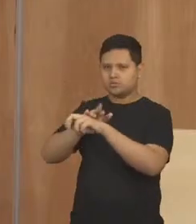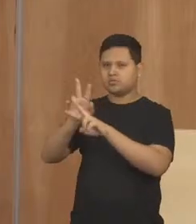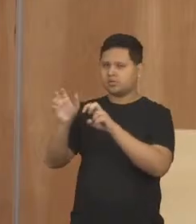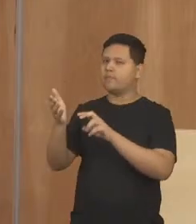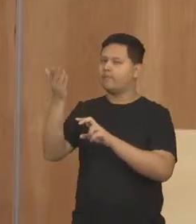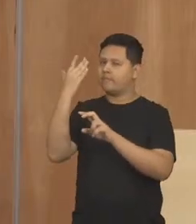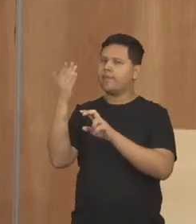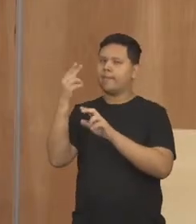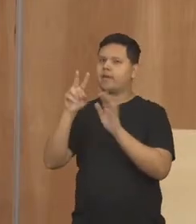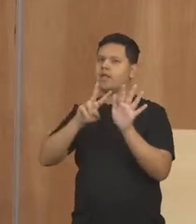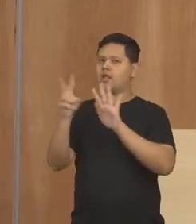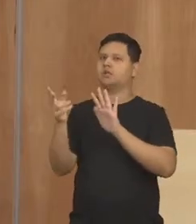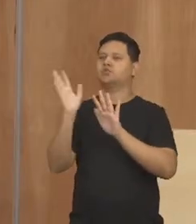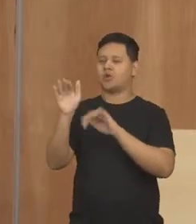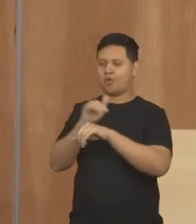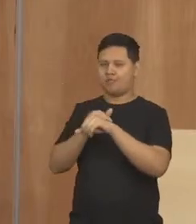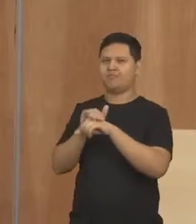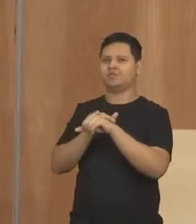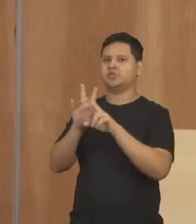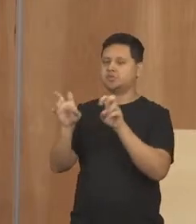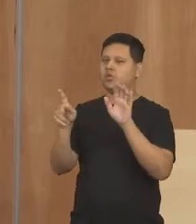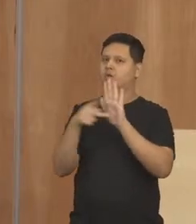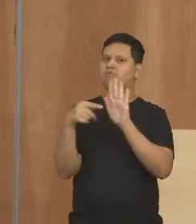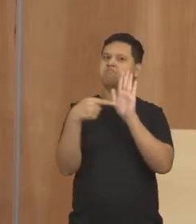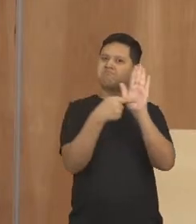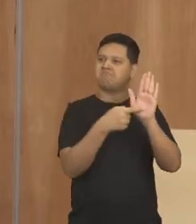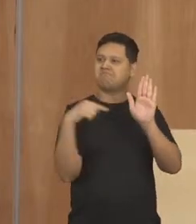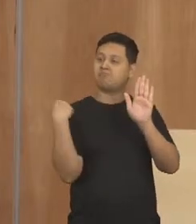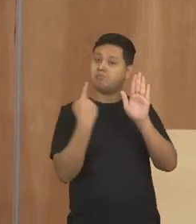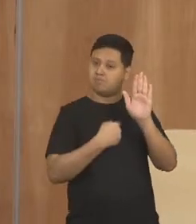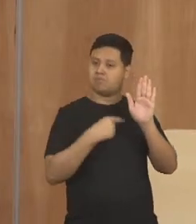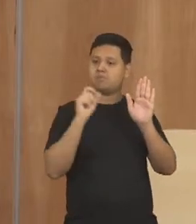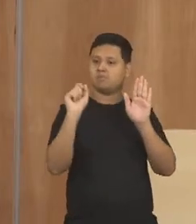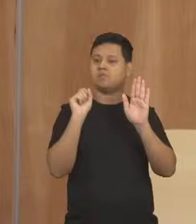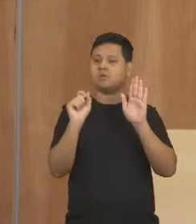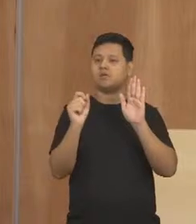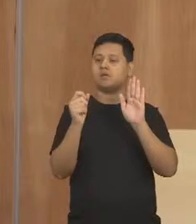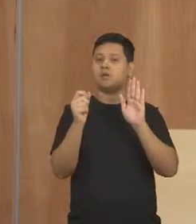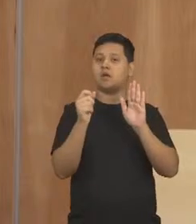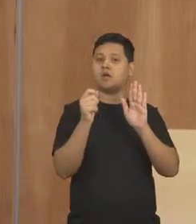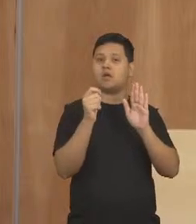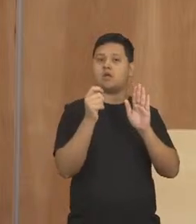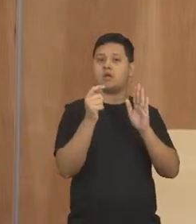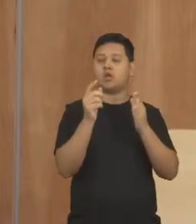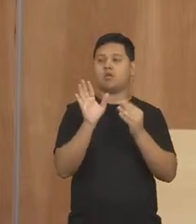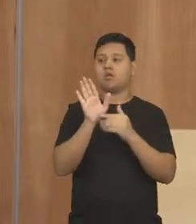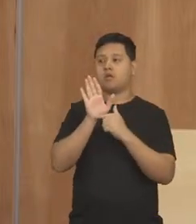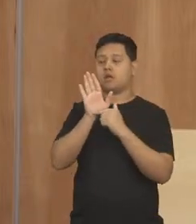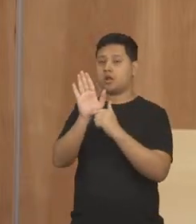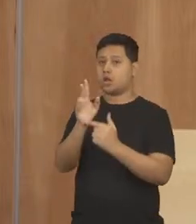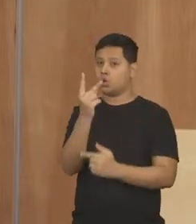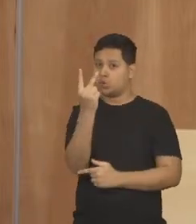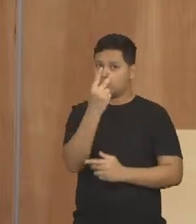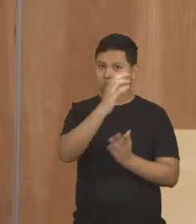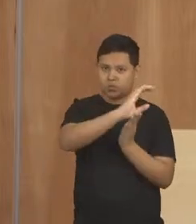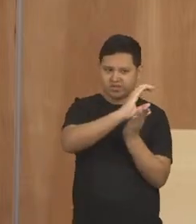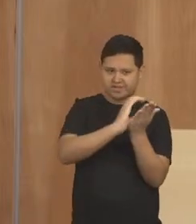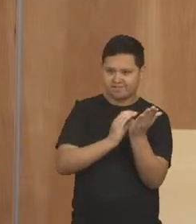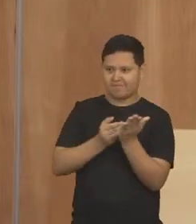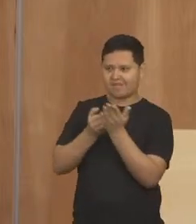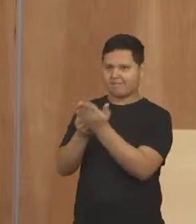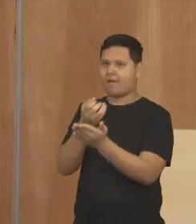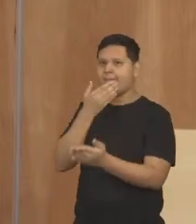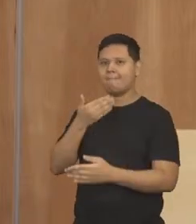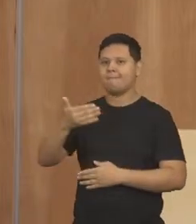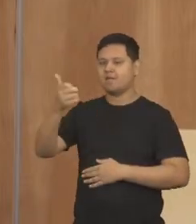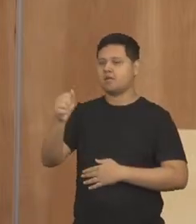semana passada. Inclusive, a gente ofereceu 2 emendas para aprimorar o projeto, porque